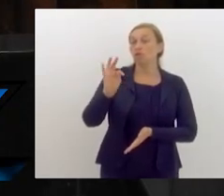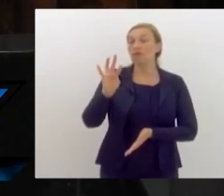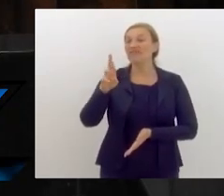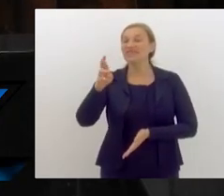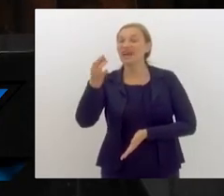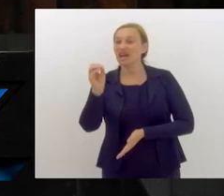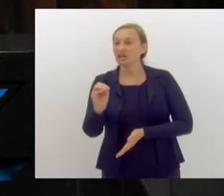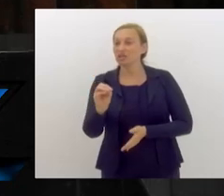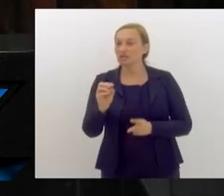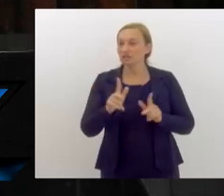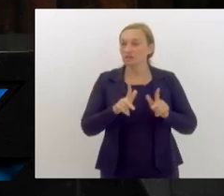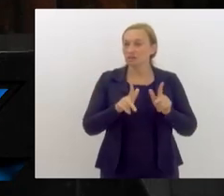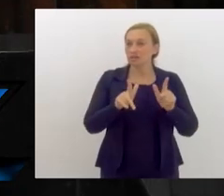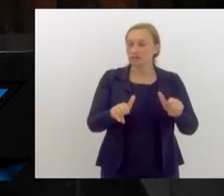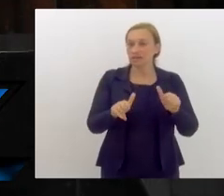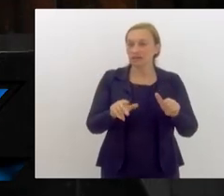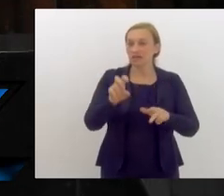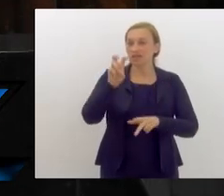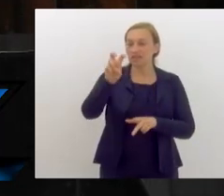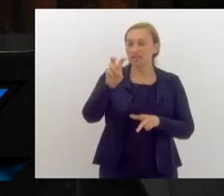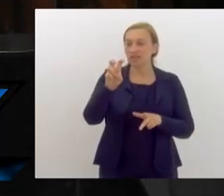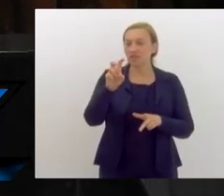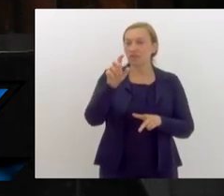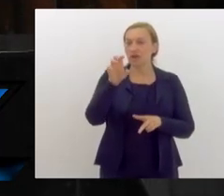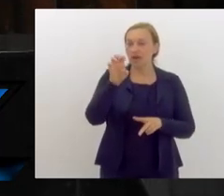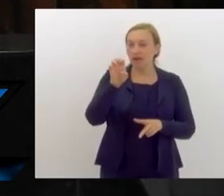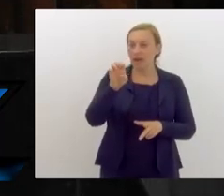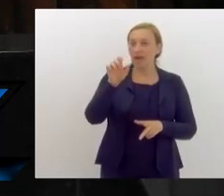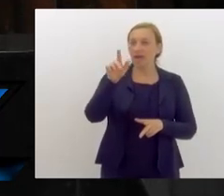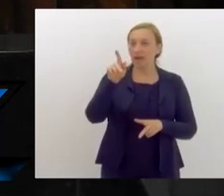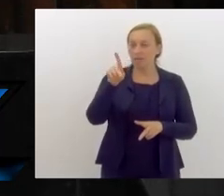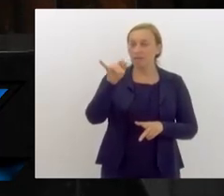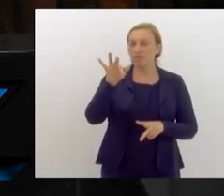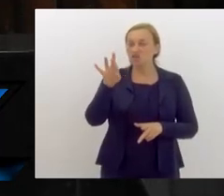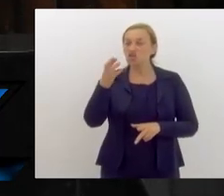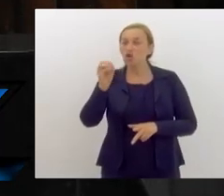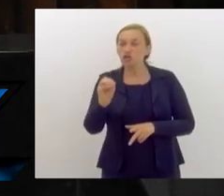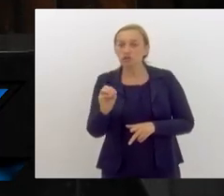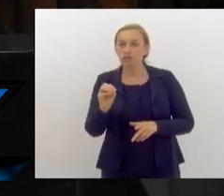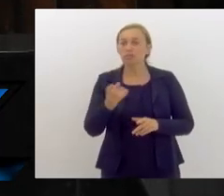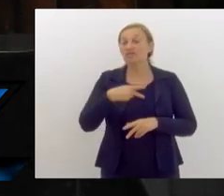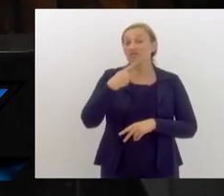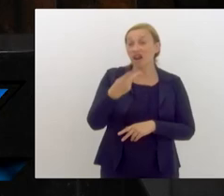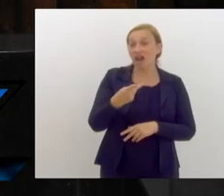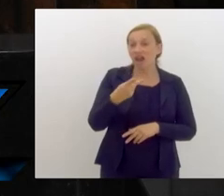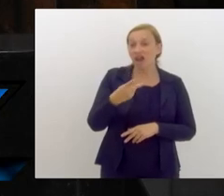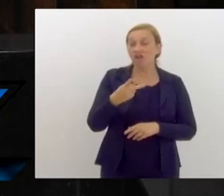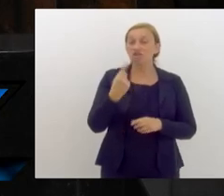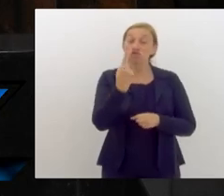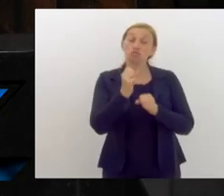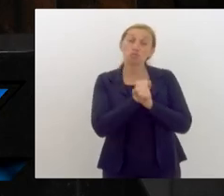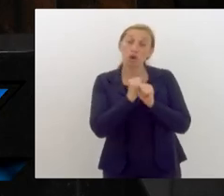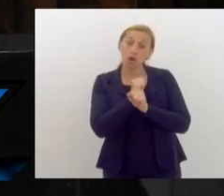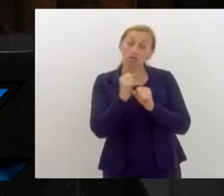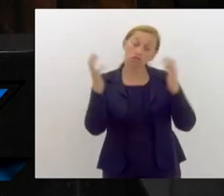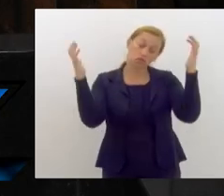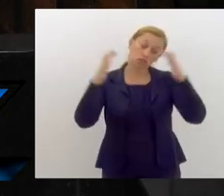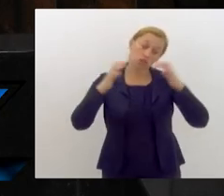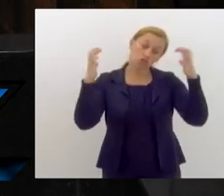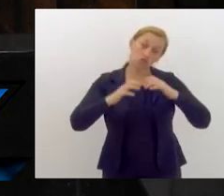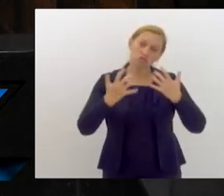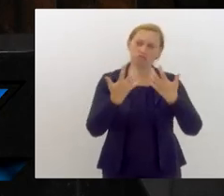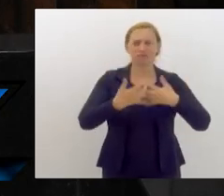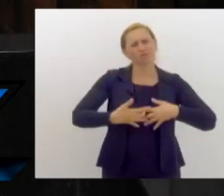uma série de cinco Episódios para falar de um ano das chuvas de Petrópolis